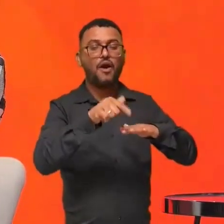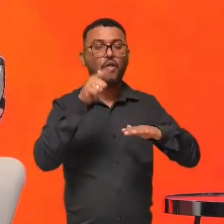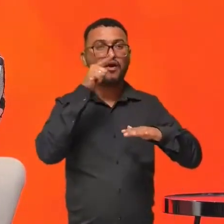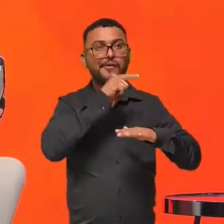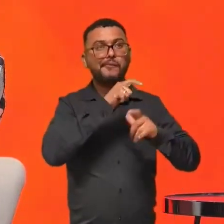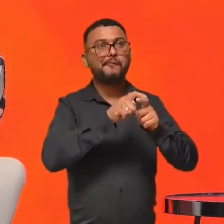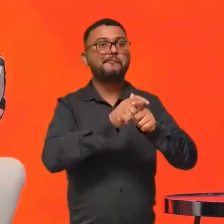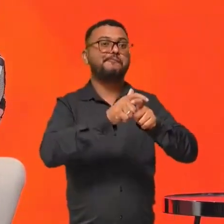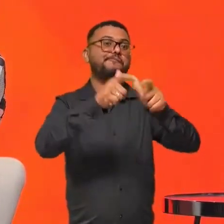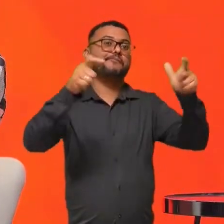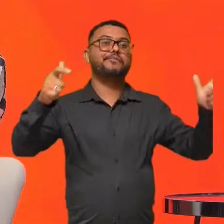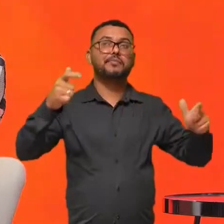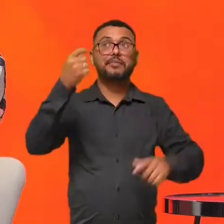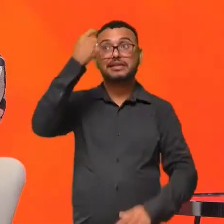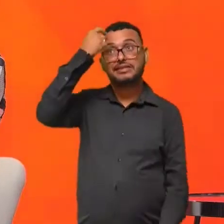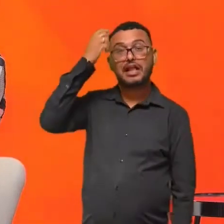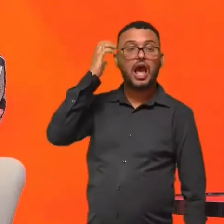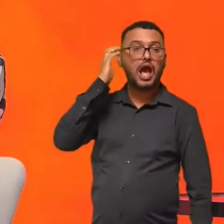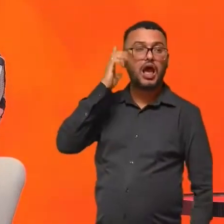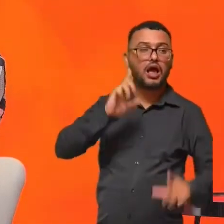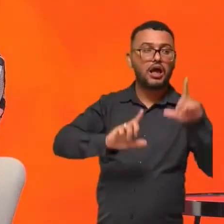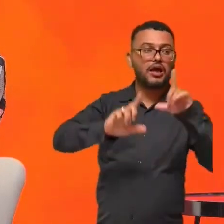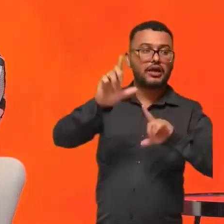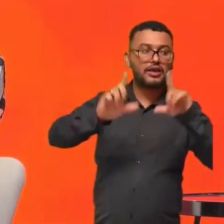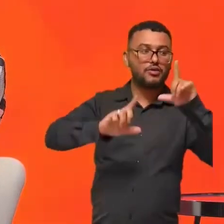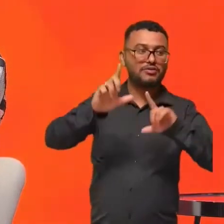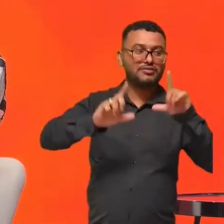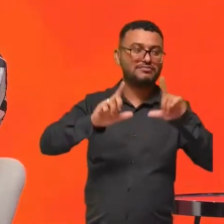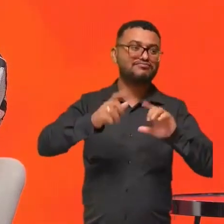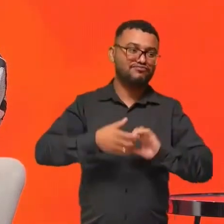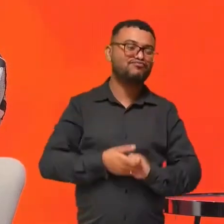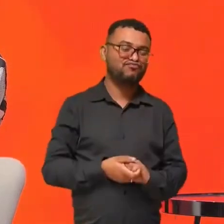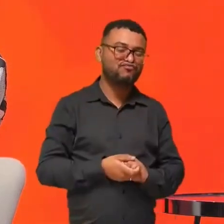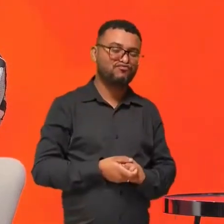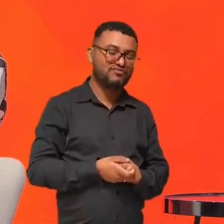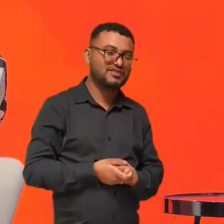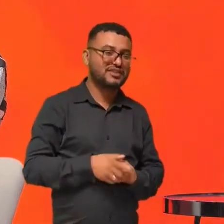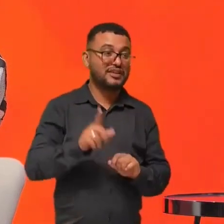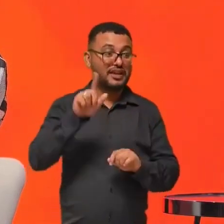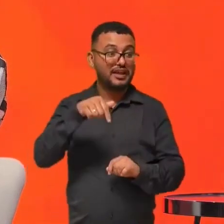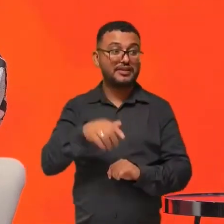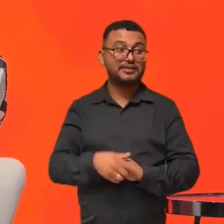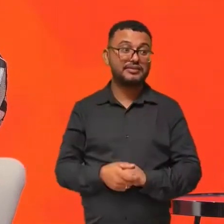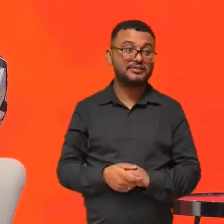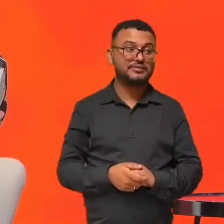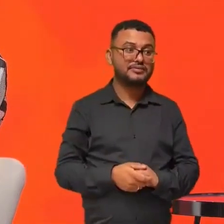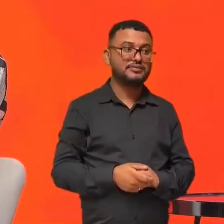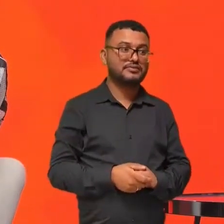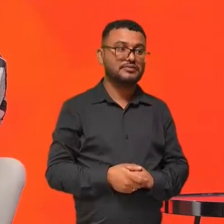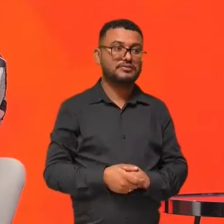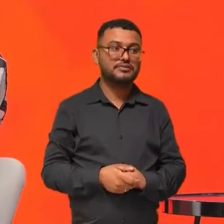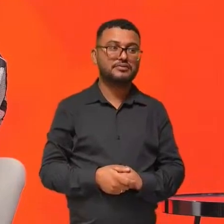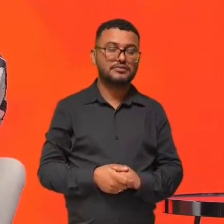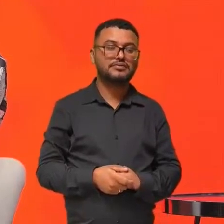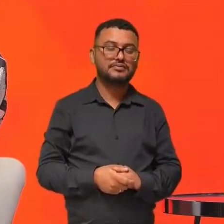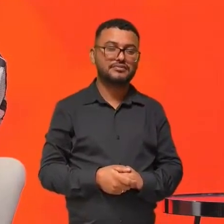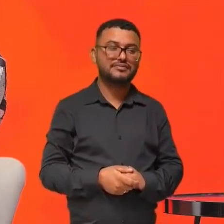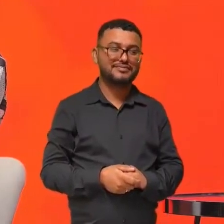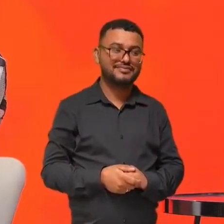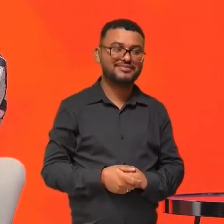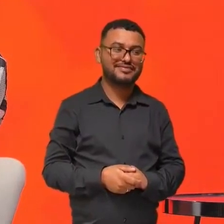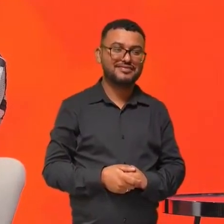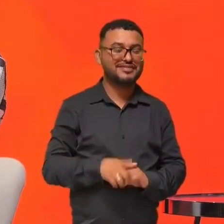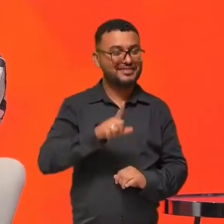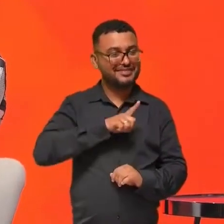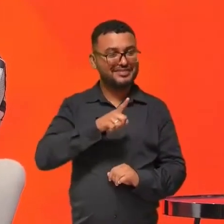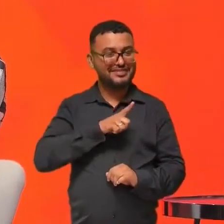né? Que é quando você está na casa das pessoas. Então, eu acho que lá foi um exemplo de comunicação estatal levada a sério, né? Não